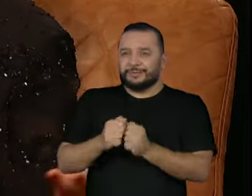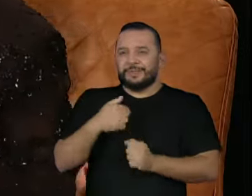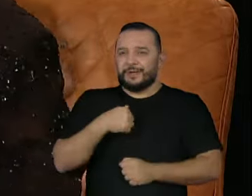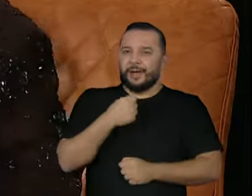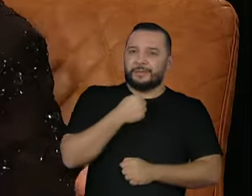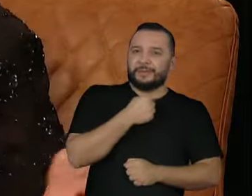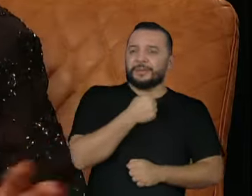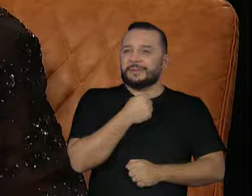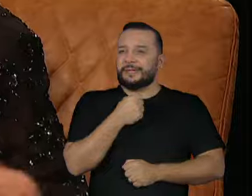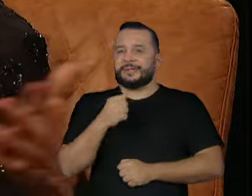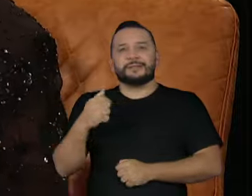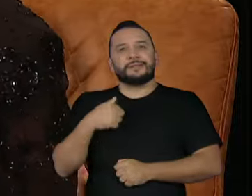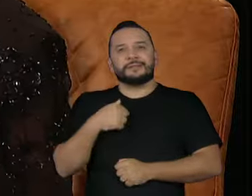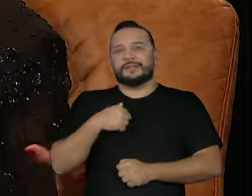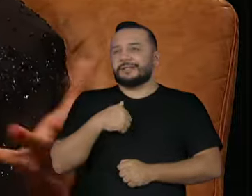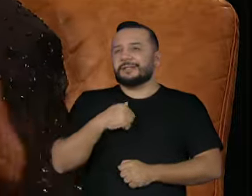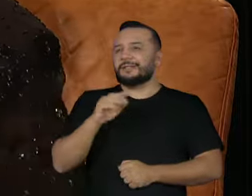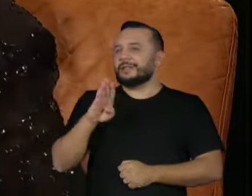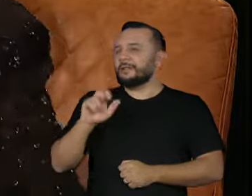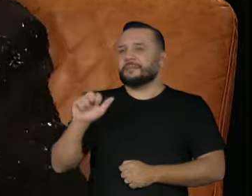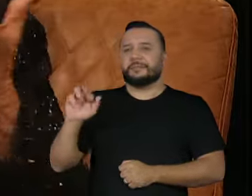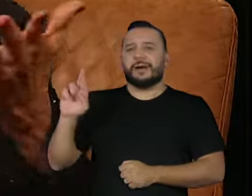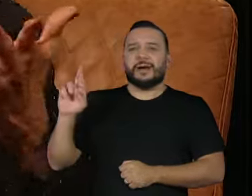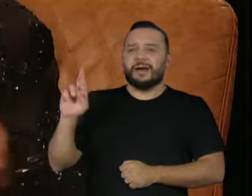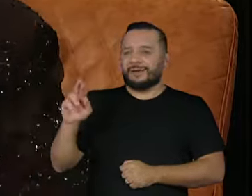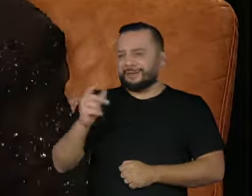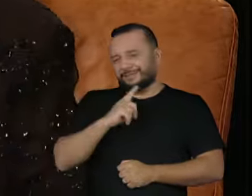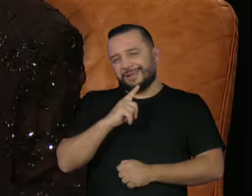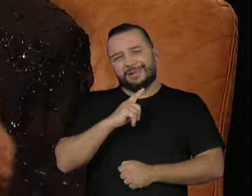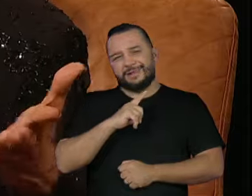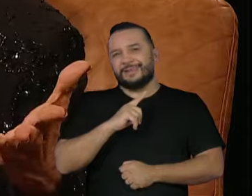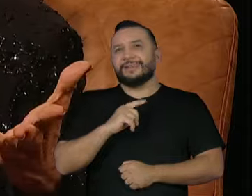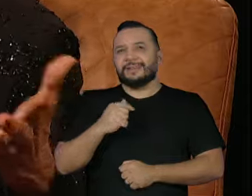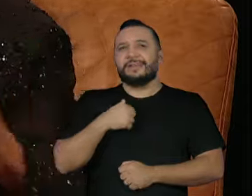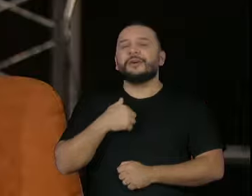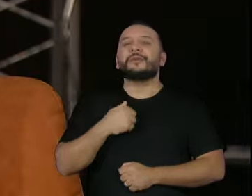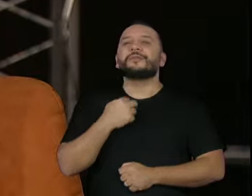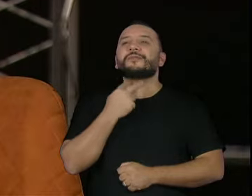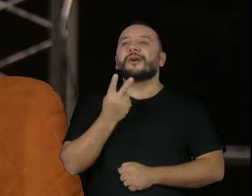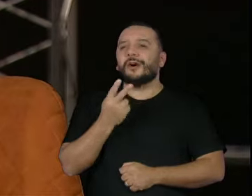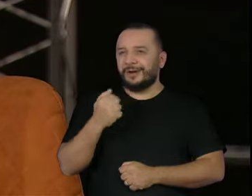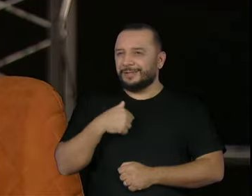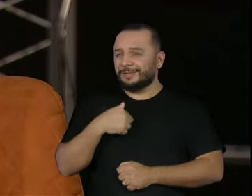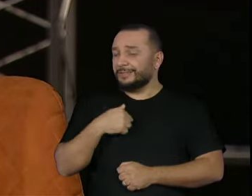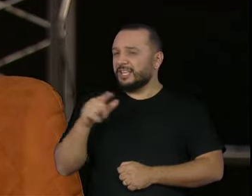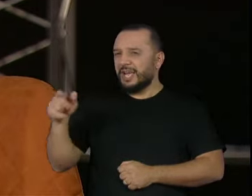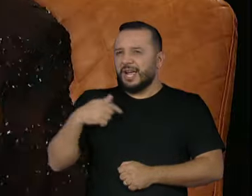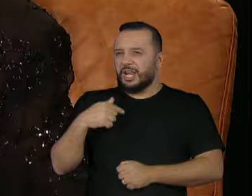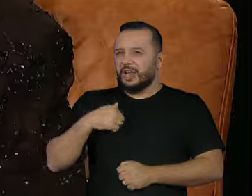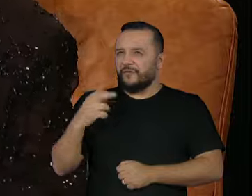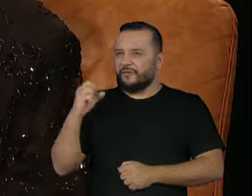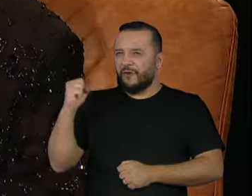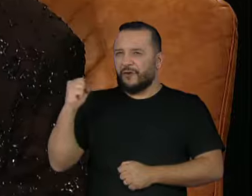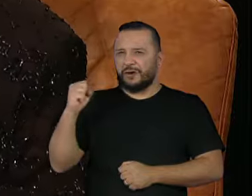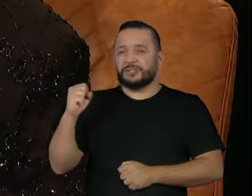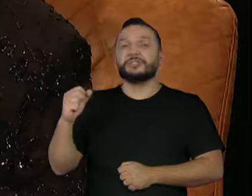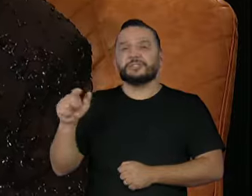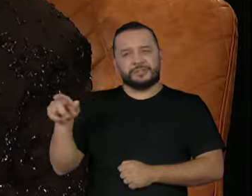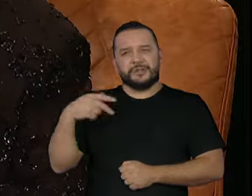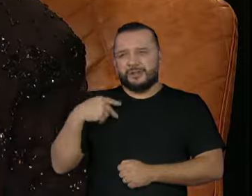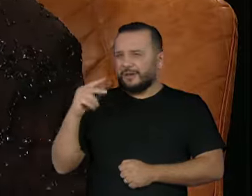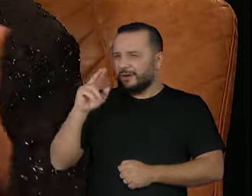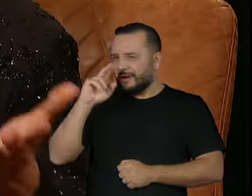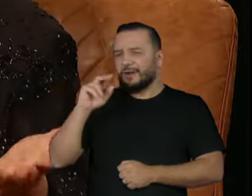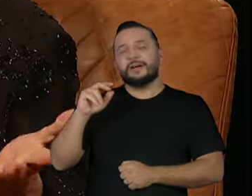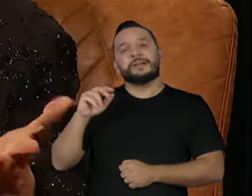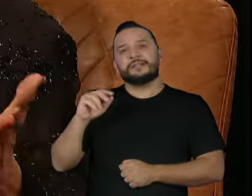Nesse Bar Pequenino, Nick Bar, né? Nick Bar. Aquela voz grave. Eu sou contralto, mas não tenho ela tão grave quanto dela, a voz dela.